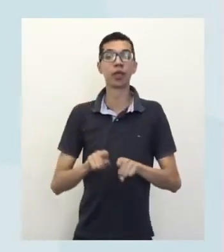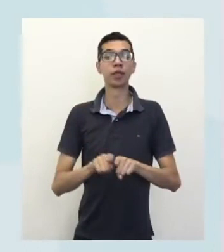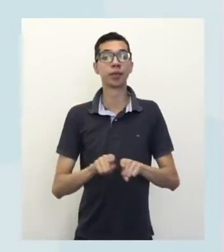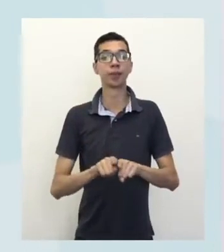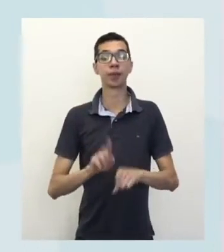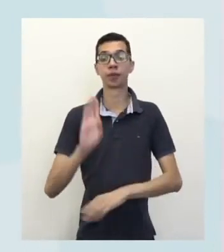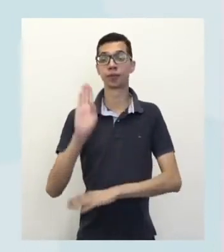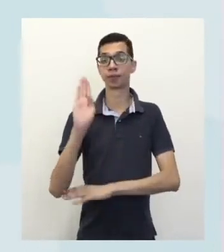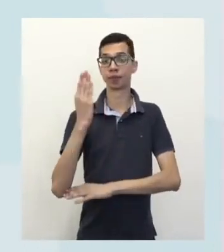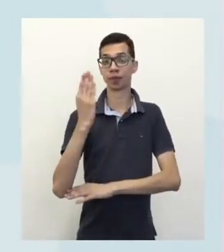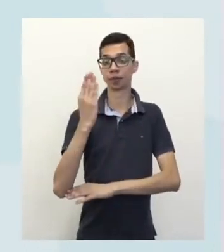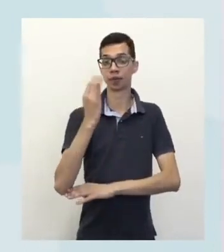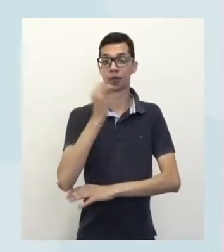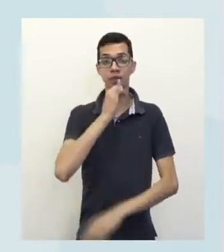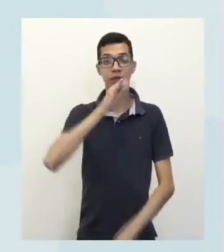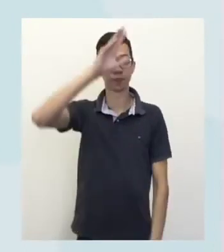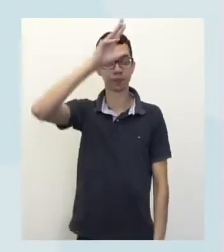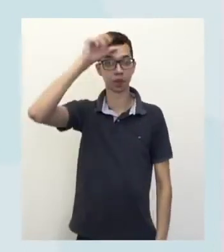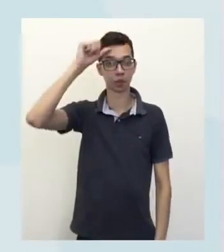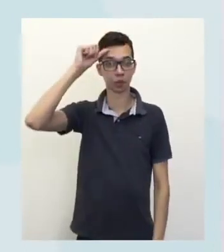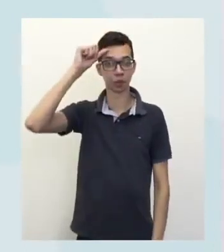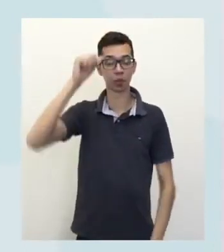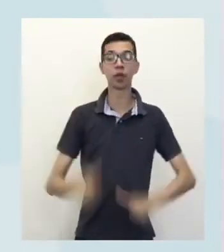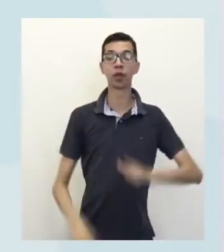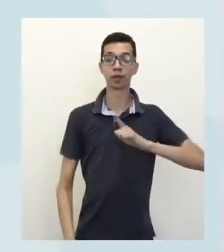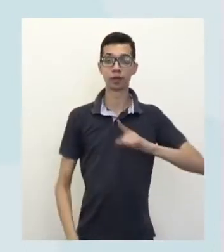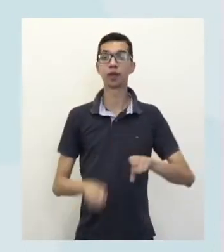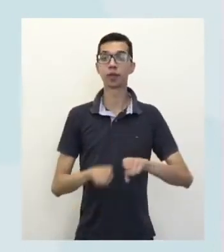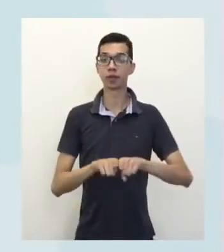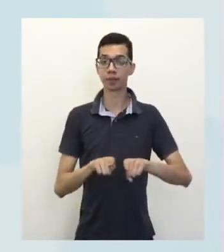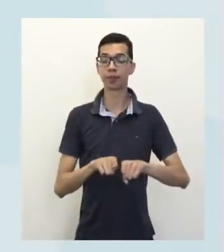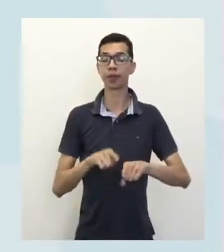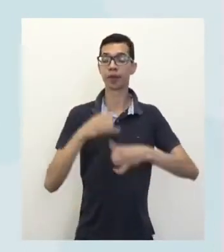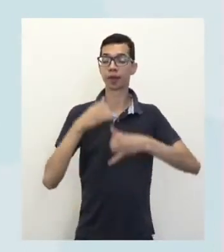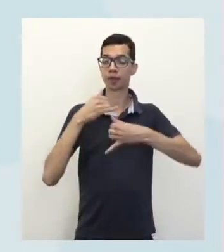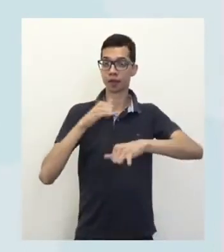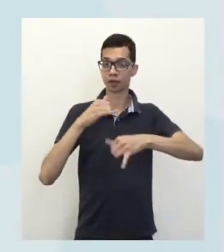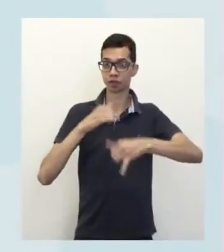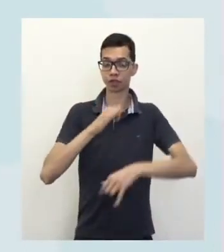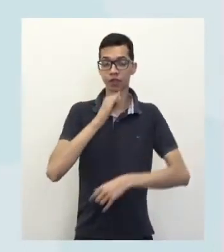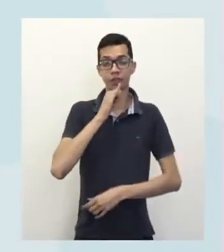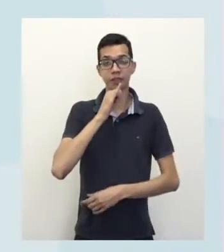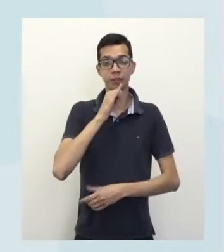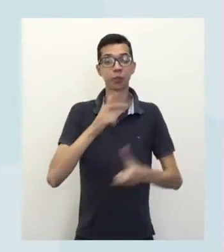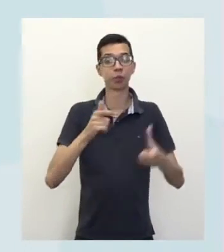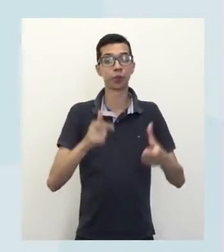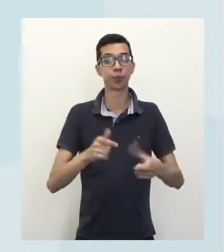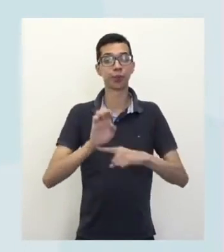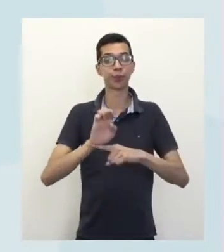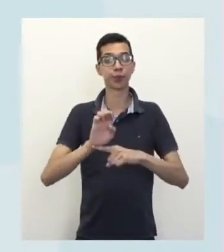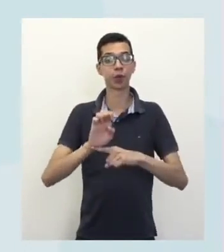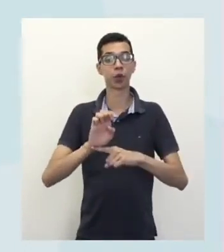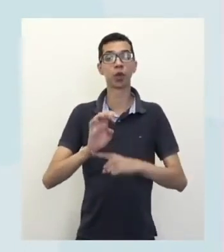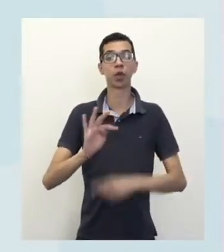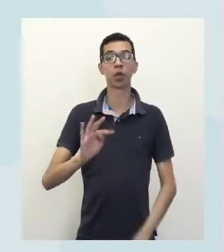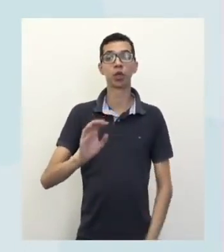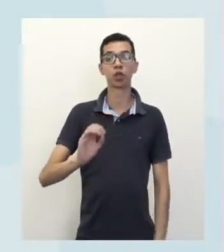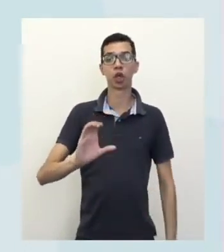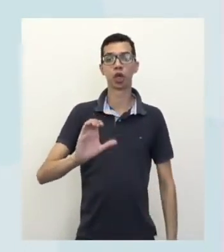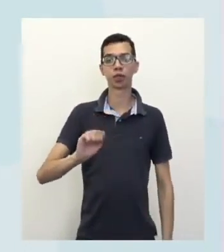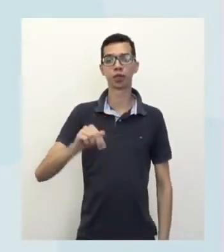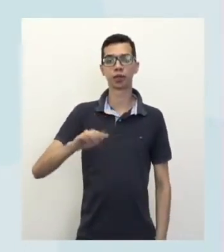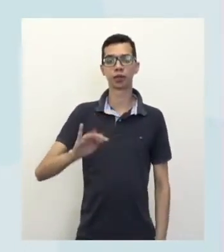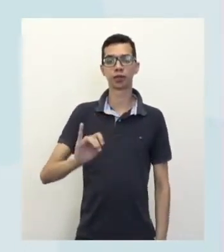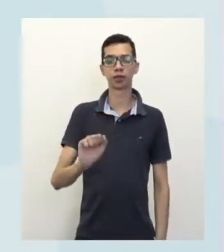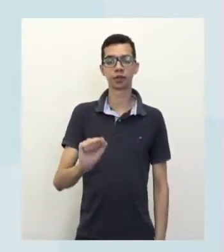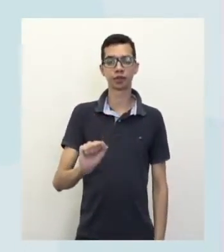muitos serviços públicos de fornecimento de energia, como uma usina hidrelétrica, por exemplo, no estado do Tocantins. Também